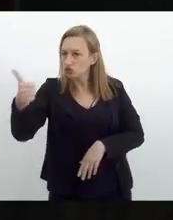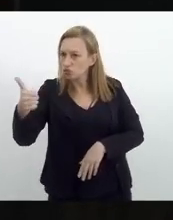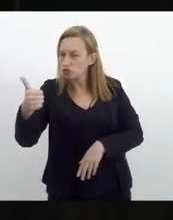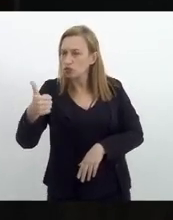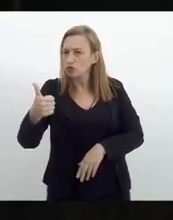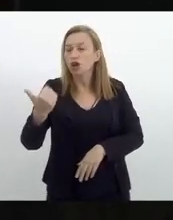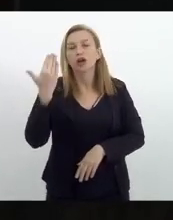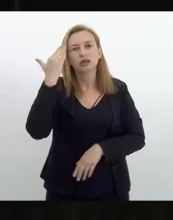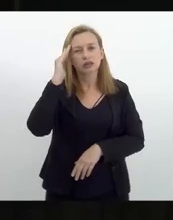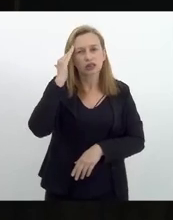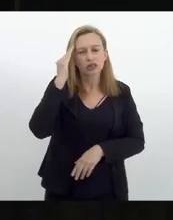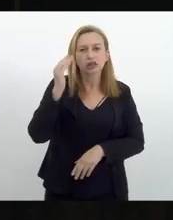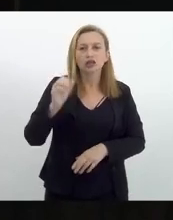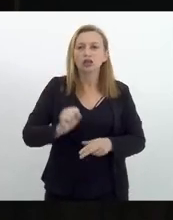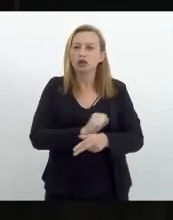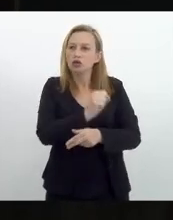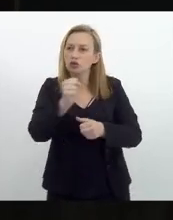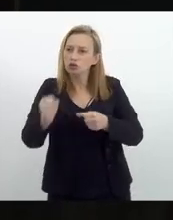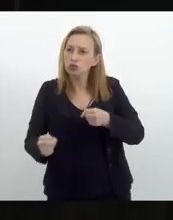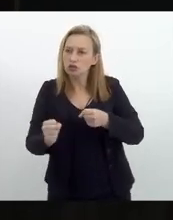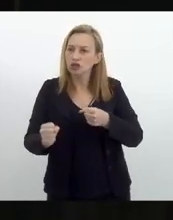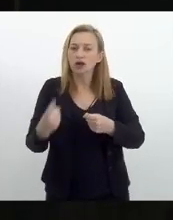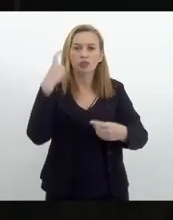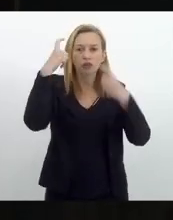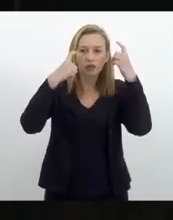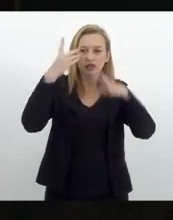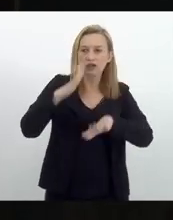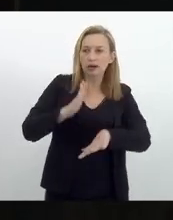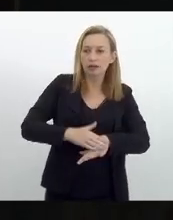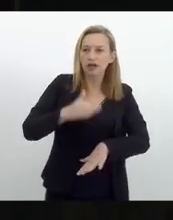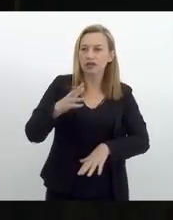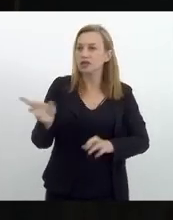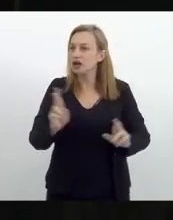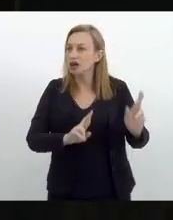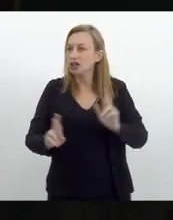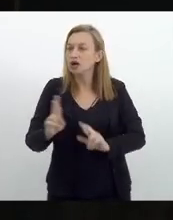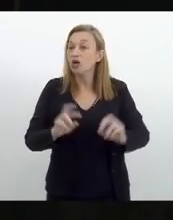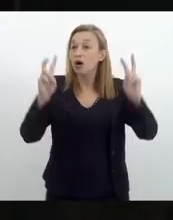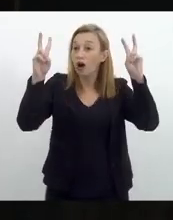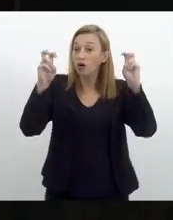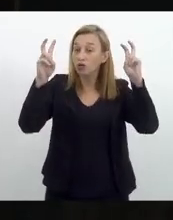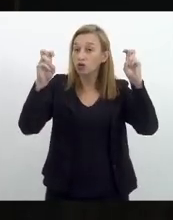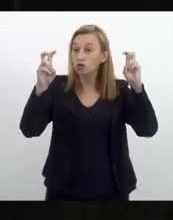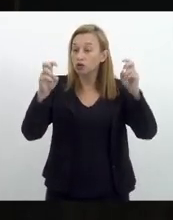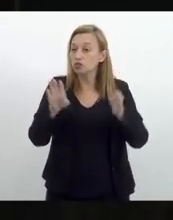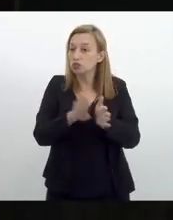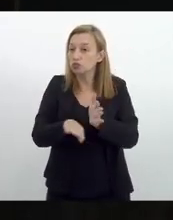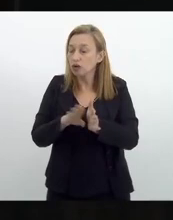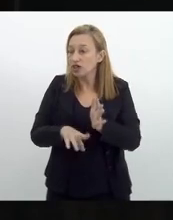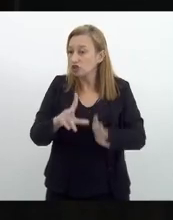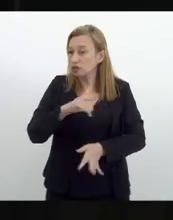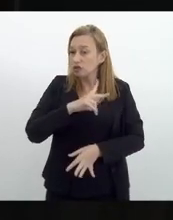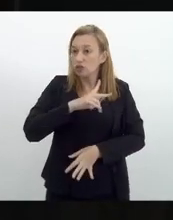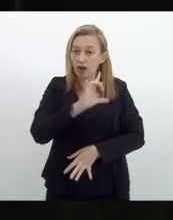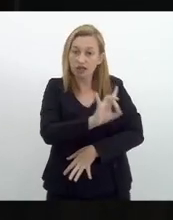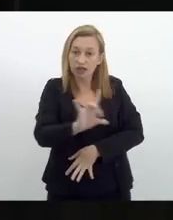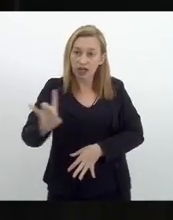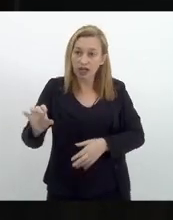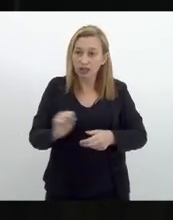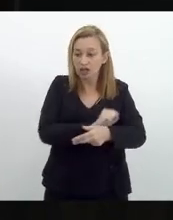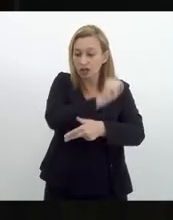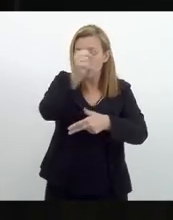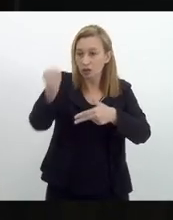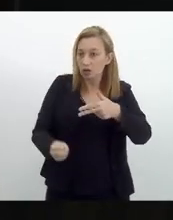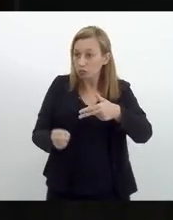eu entendi que os poderes, preocupação era mais em relação à questão do gasto pessoal de cada poder e